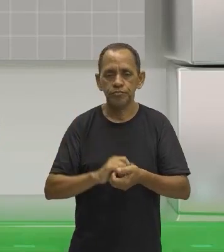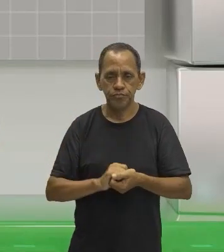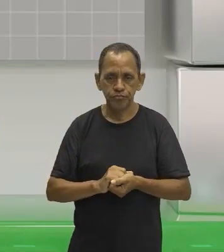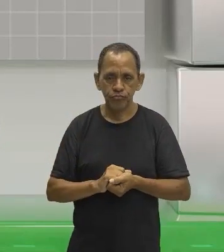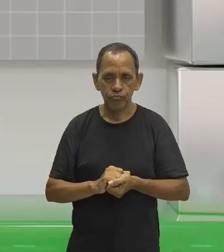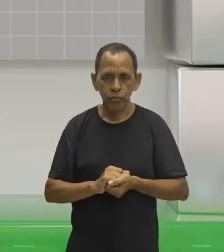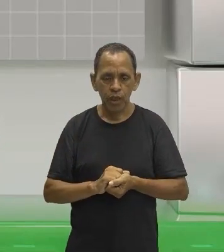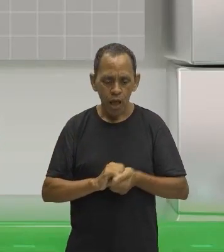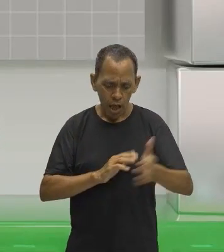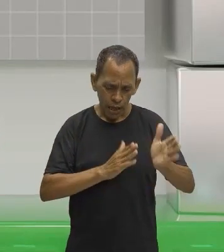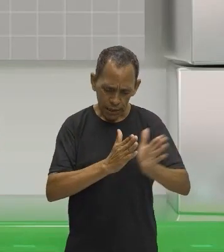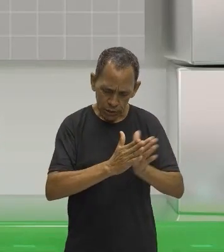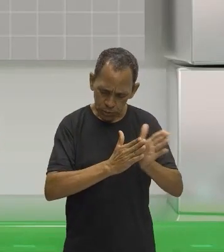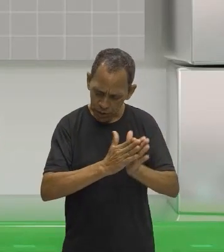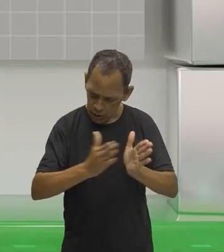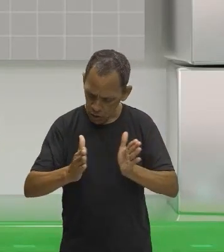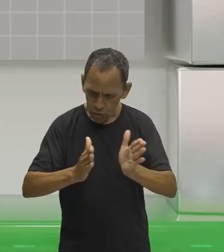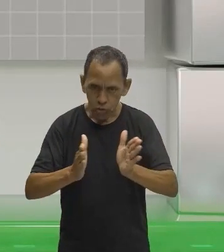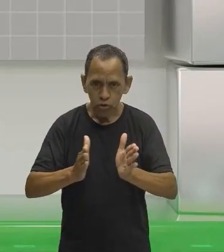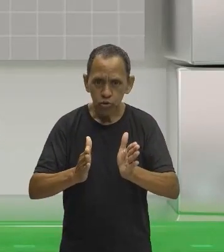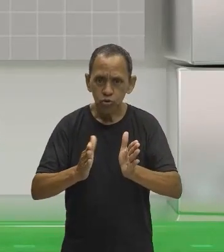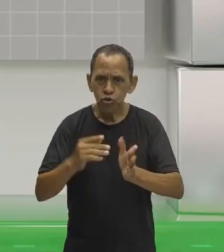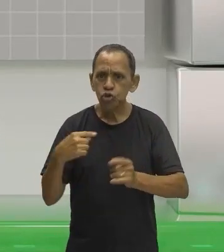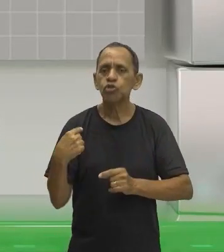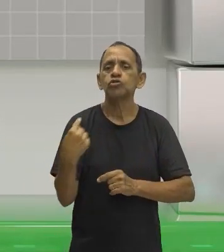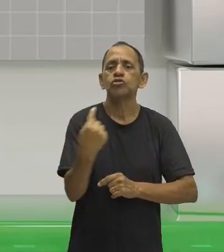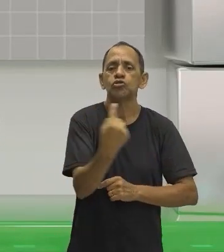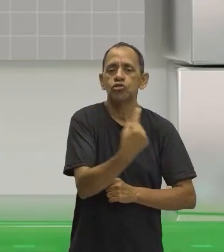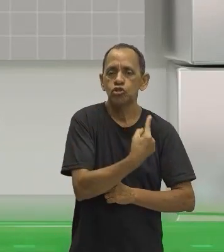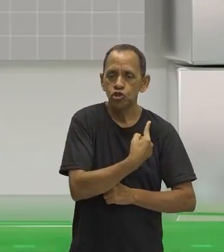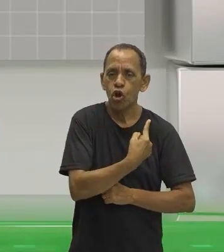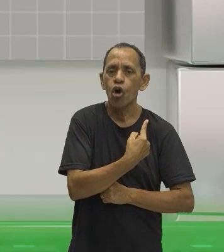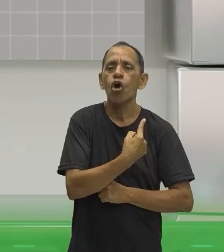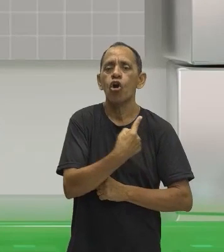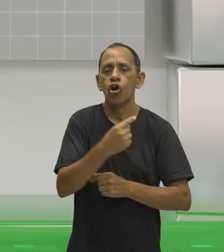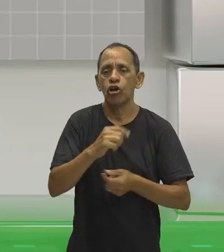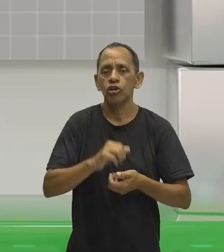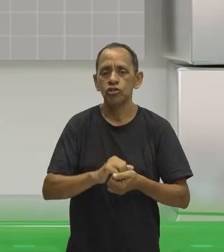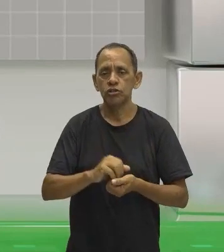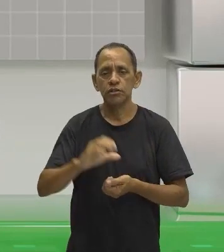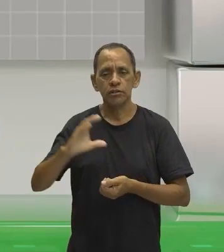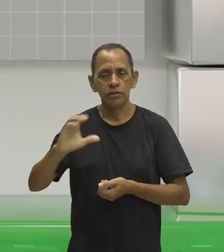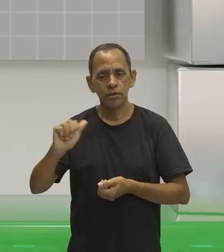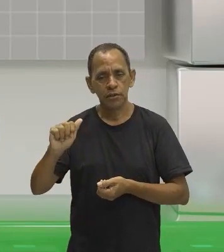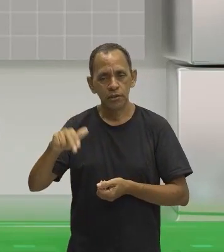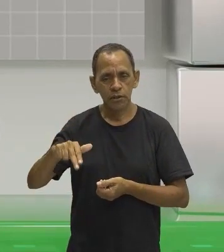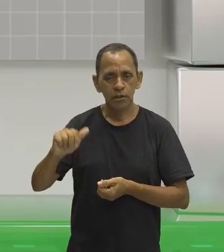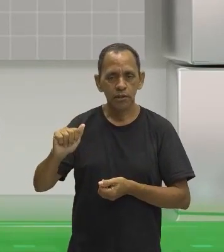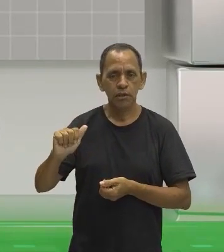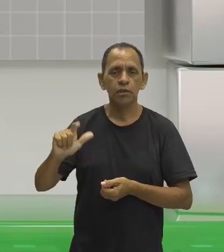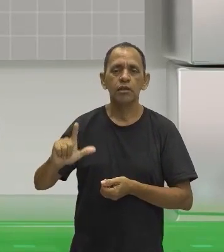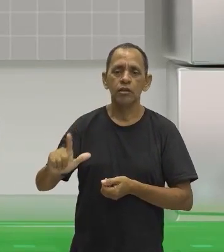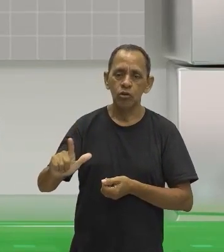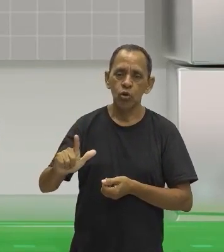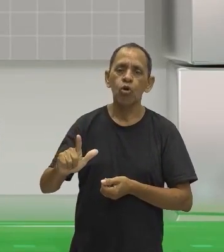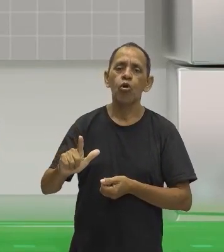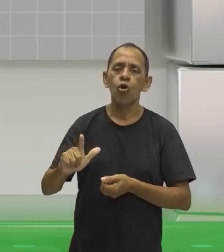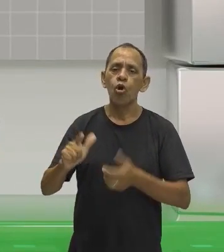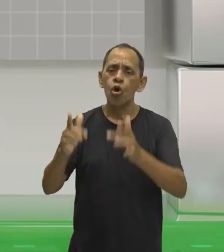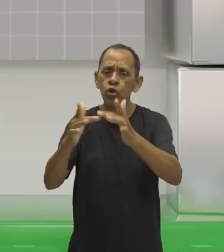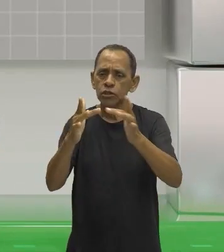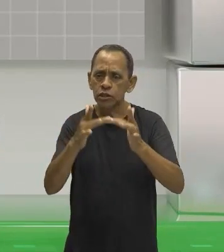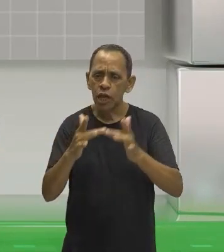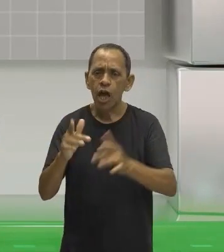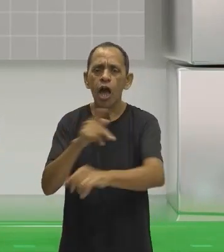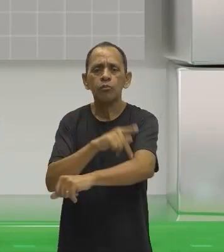período, nós estaremos no canal da série e aí você já entra em contato com o seu pedagogo, fala que você não está